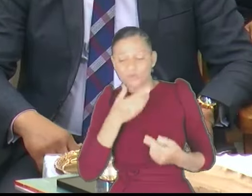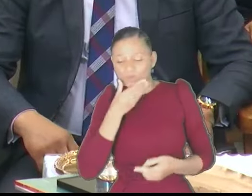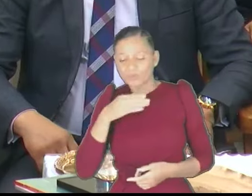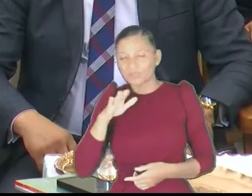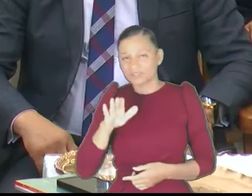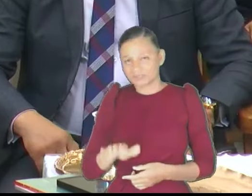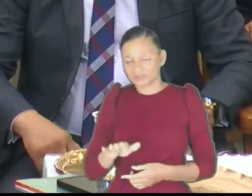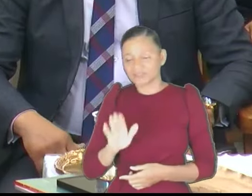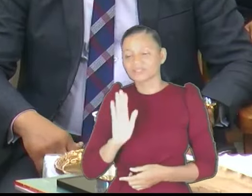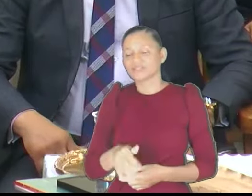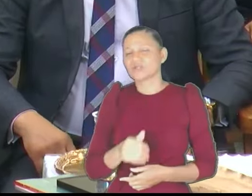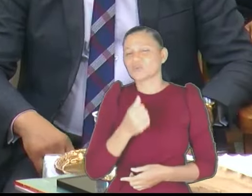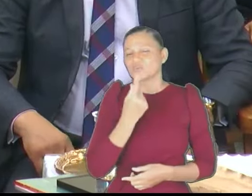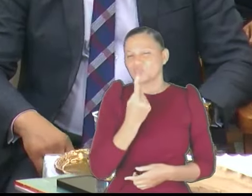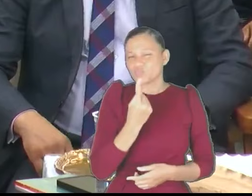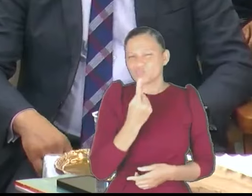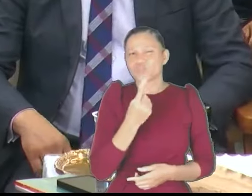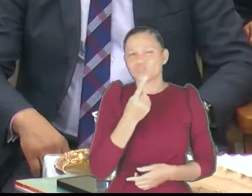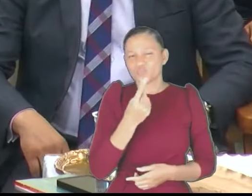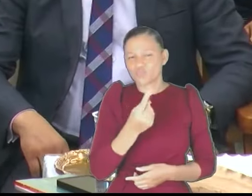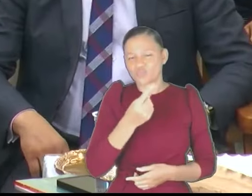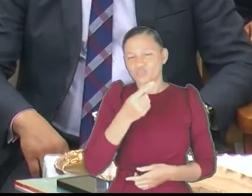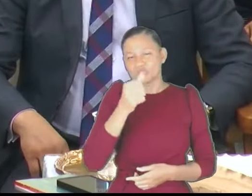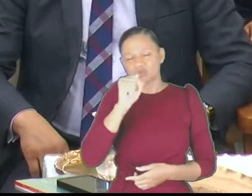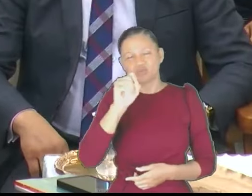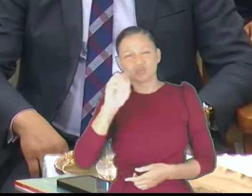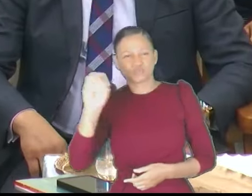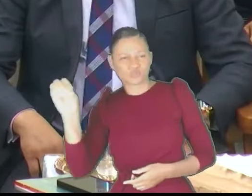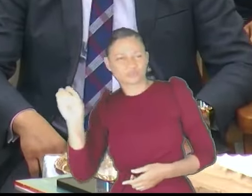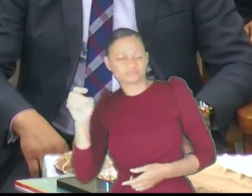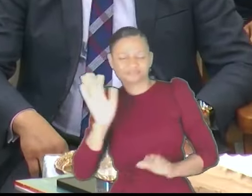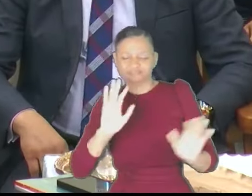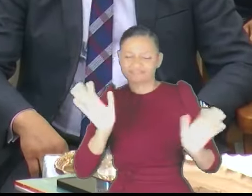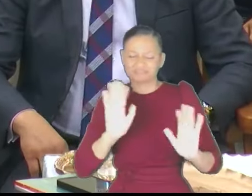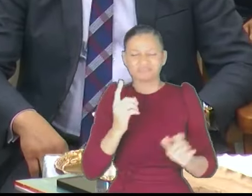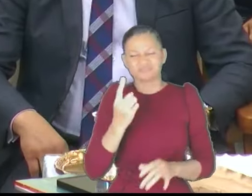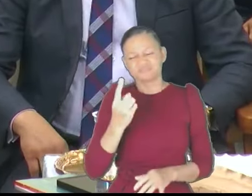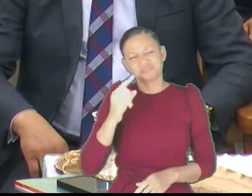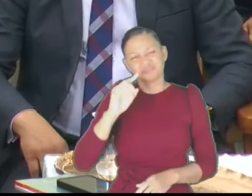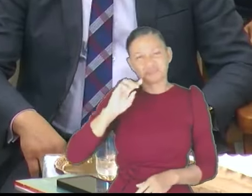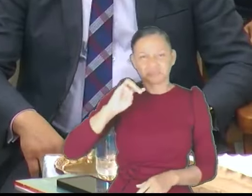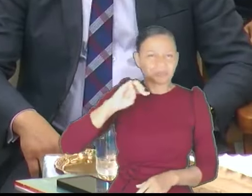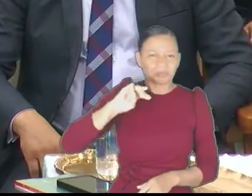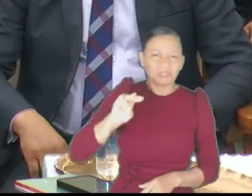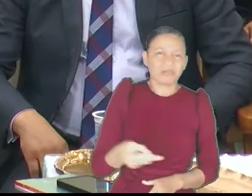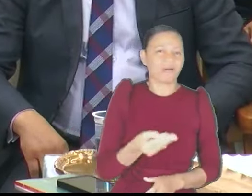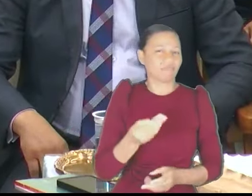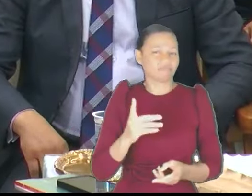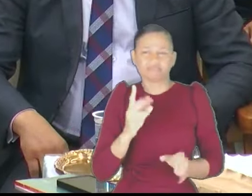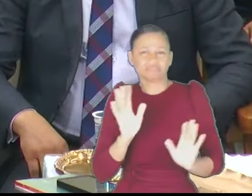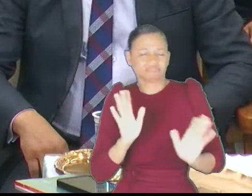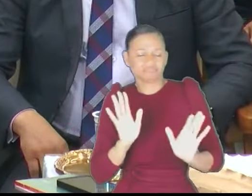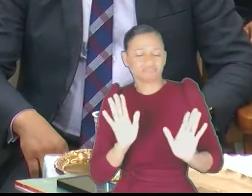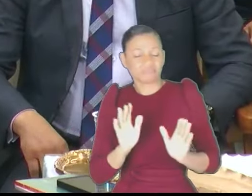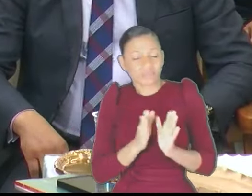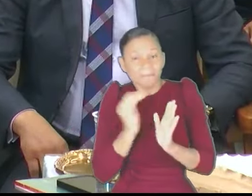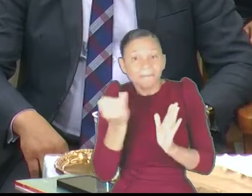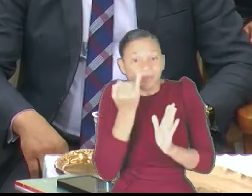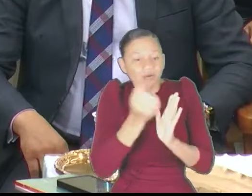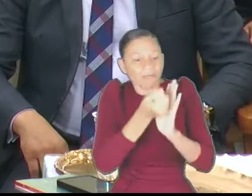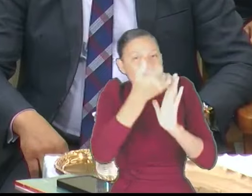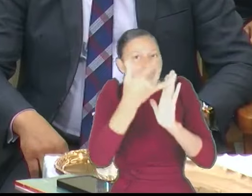1.800.000, mas esquece esse número, não importa se é 1 milhão, se é 2 milhões, Importa que a Bíblia diz que Deus